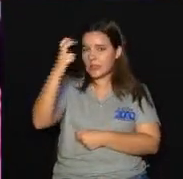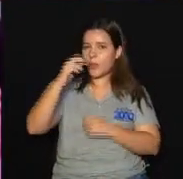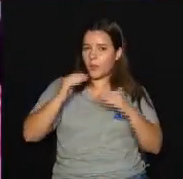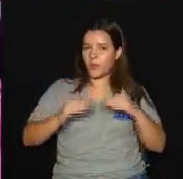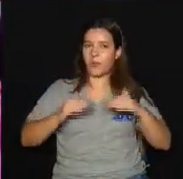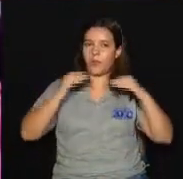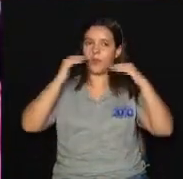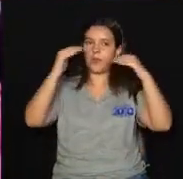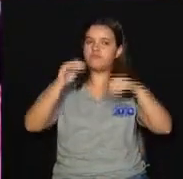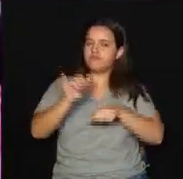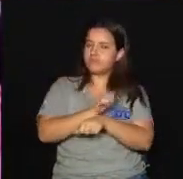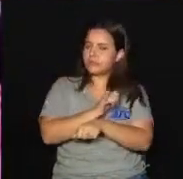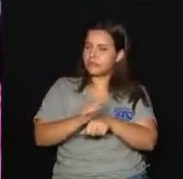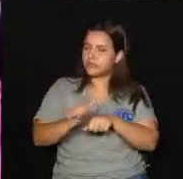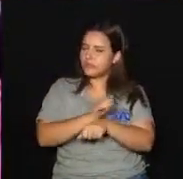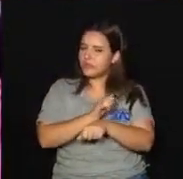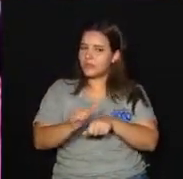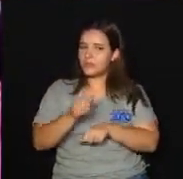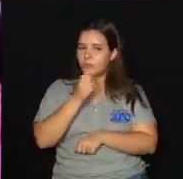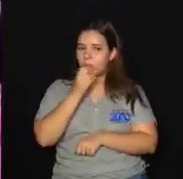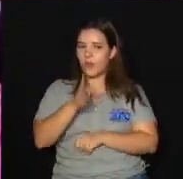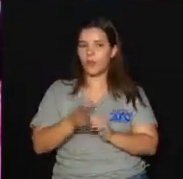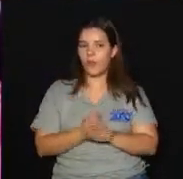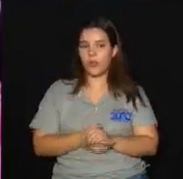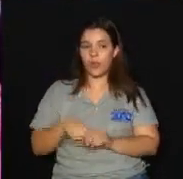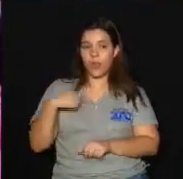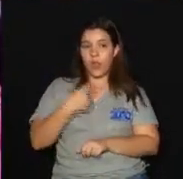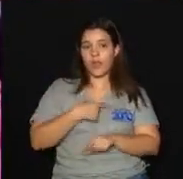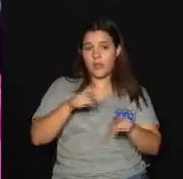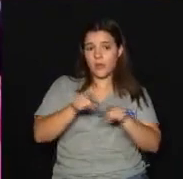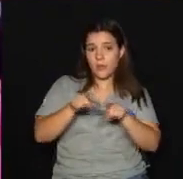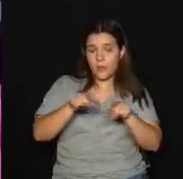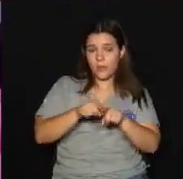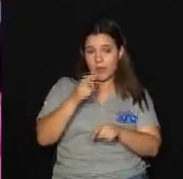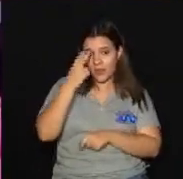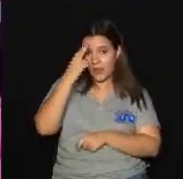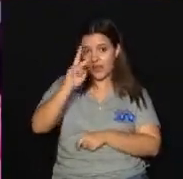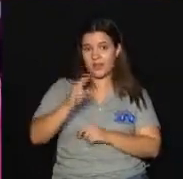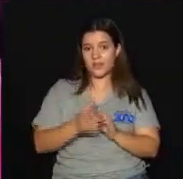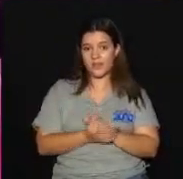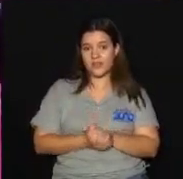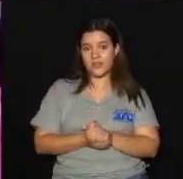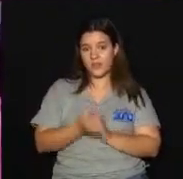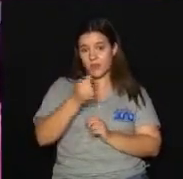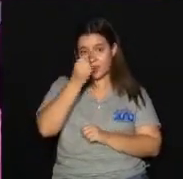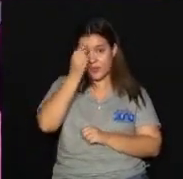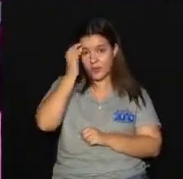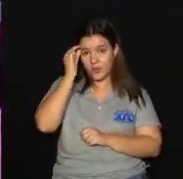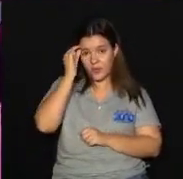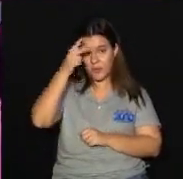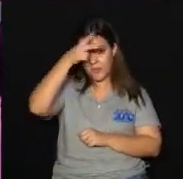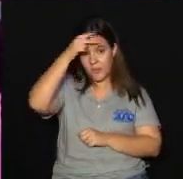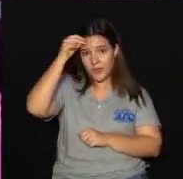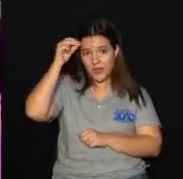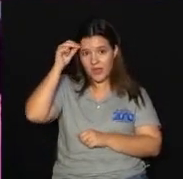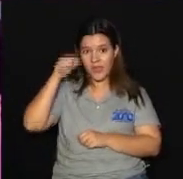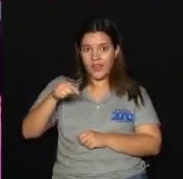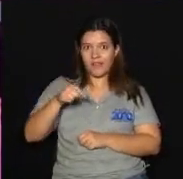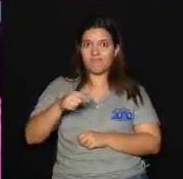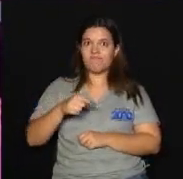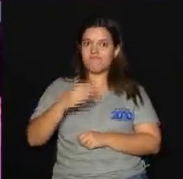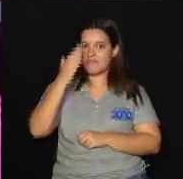muito astuta. E nós temos que nos lembrar também que Jonas Donizete é, antes de prefeito, um homem de